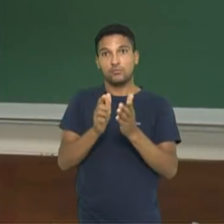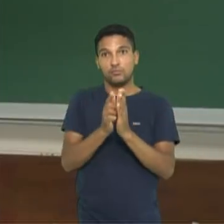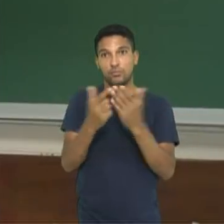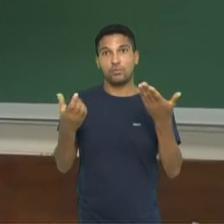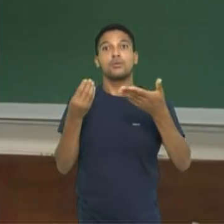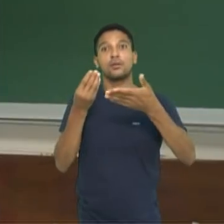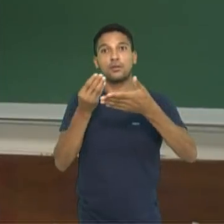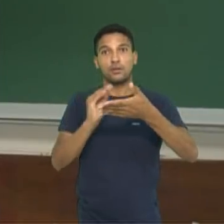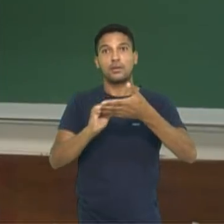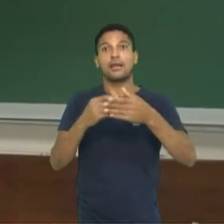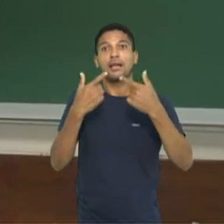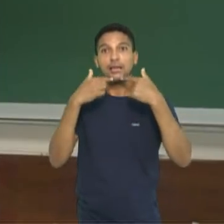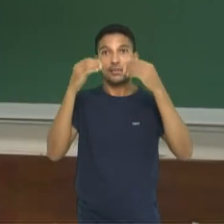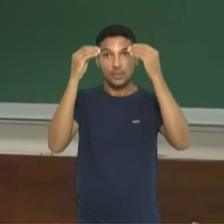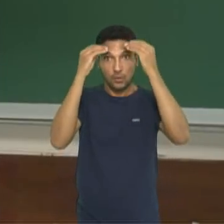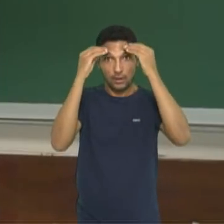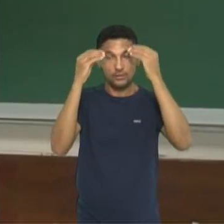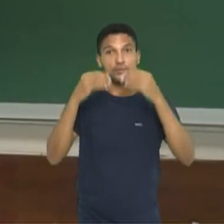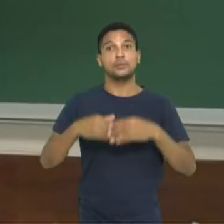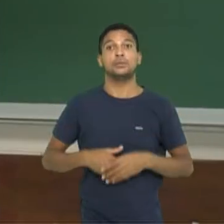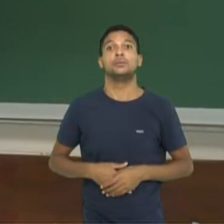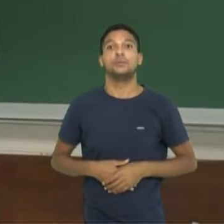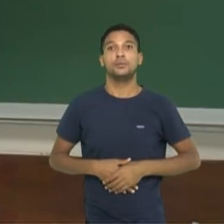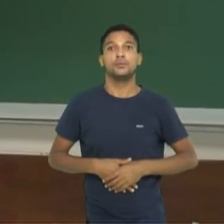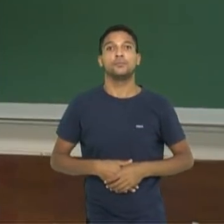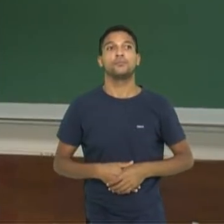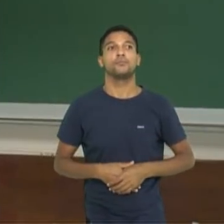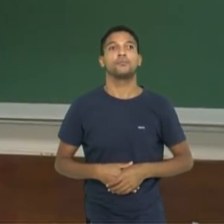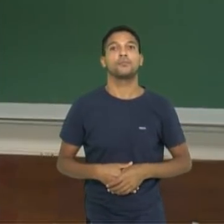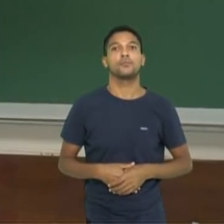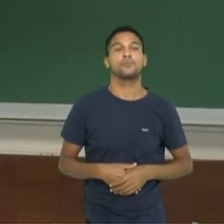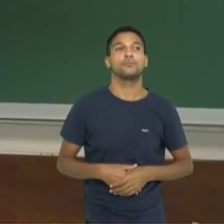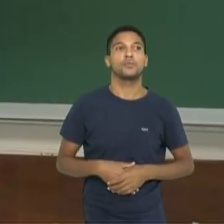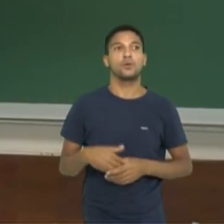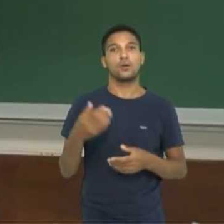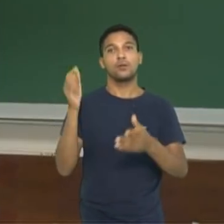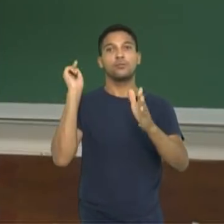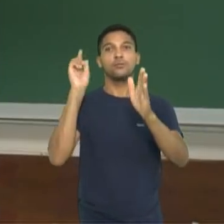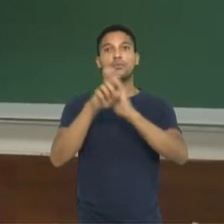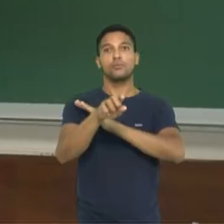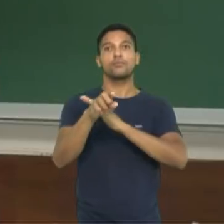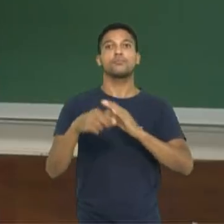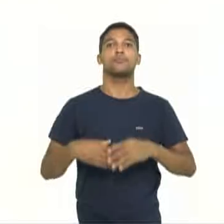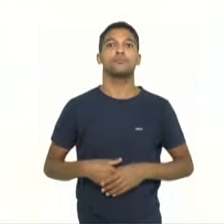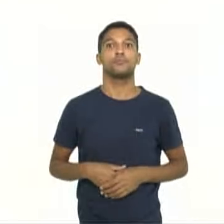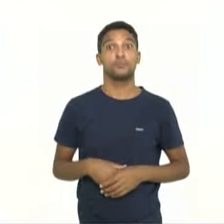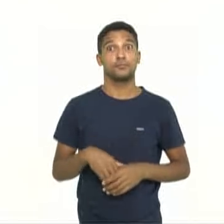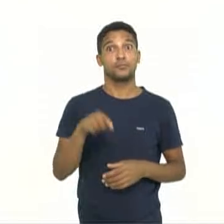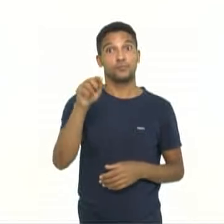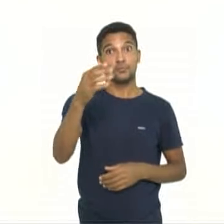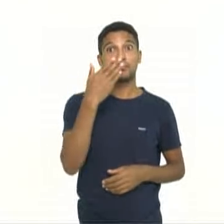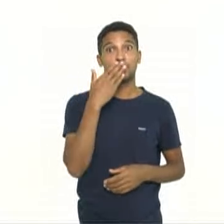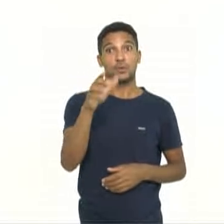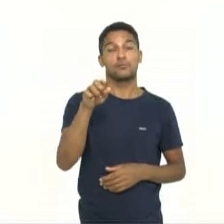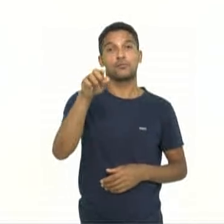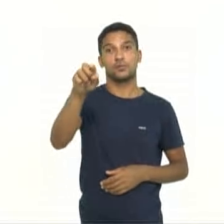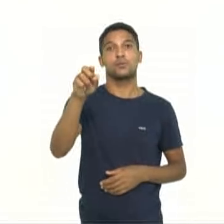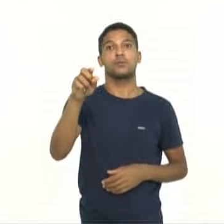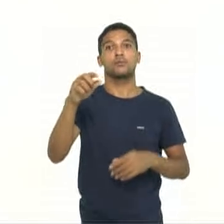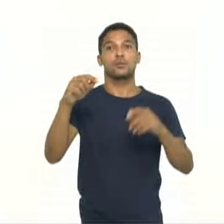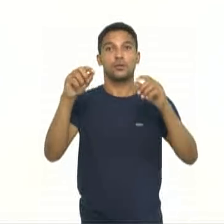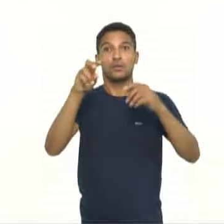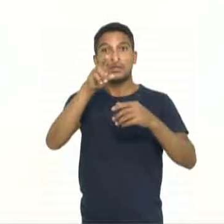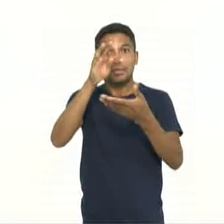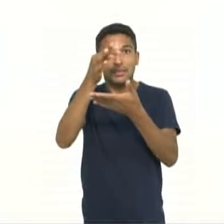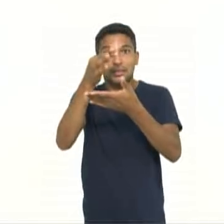para aquecer a aula de hoje, tendo em vista que a gente já fez essas discussões. Então, eu vou pedir para vocês sublinharem que fragmento desse texto